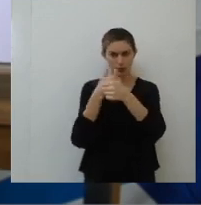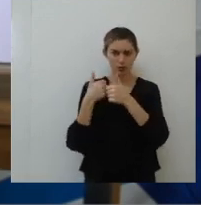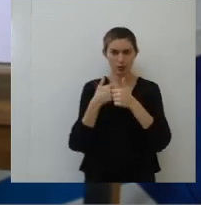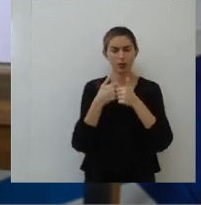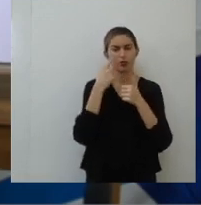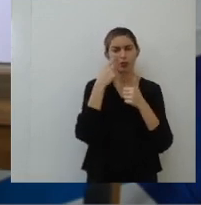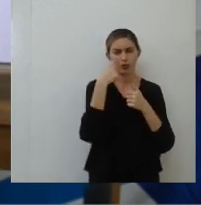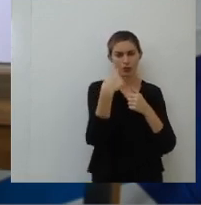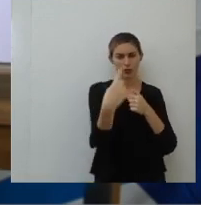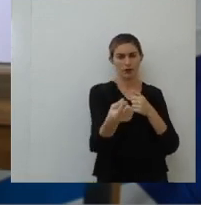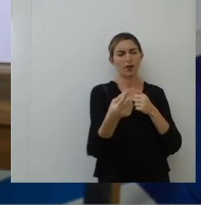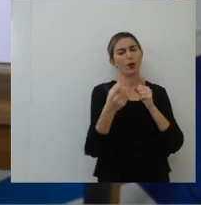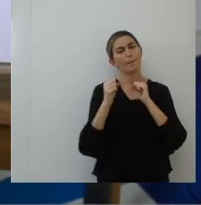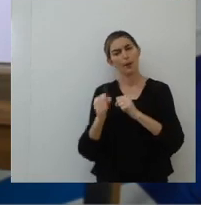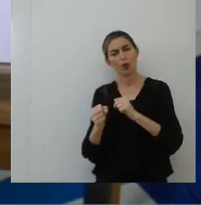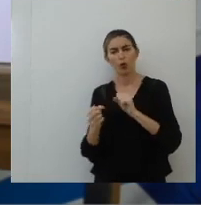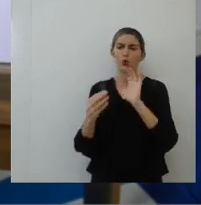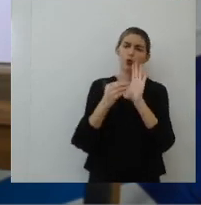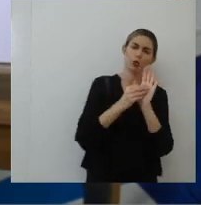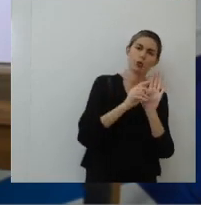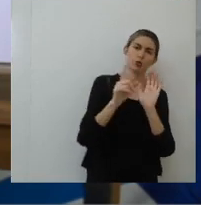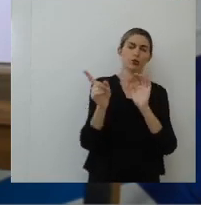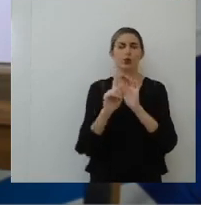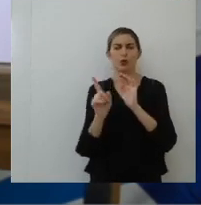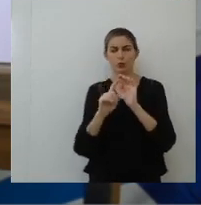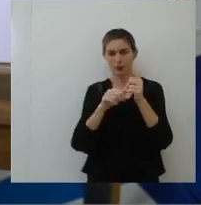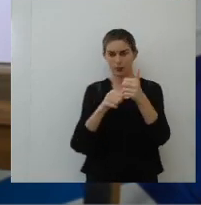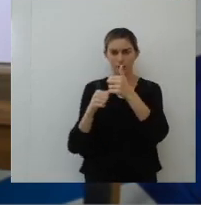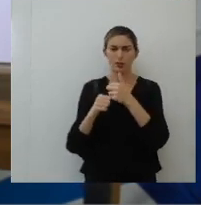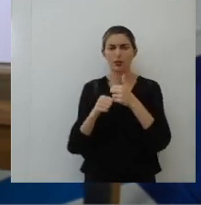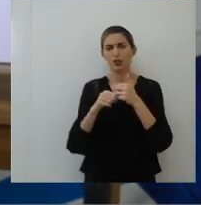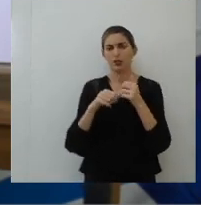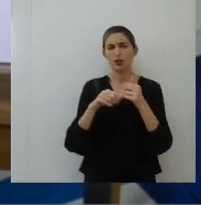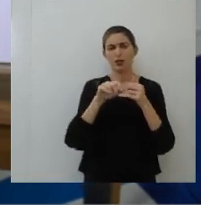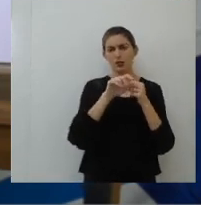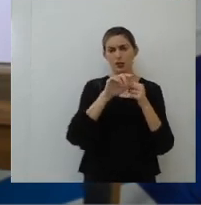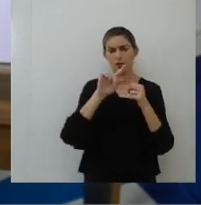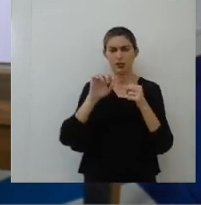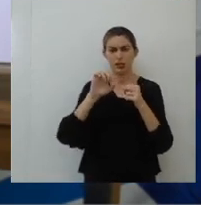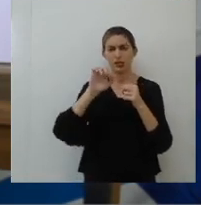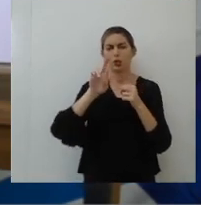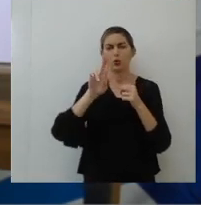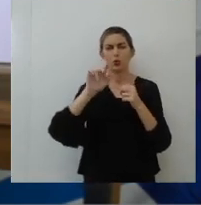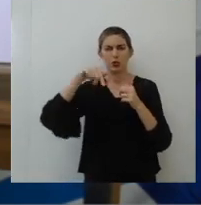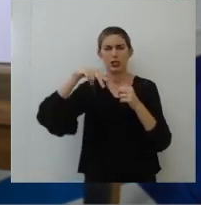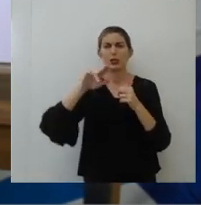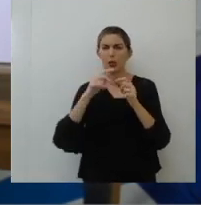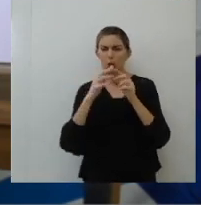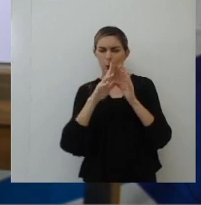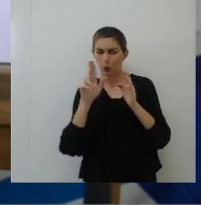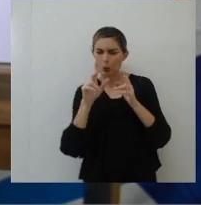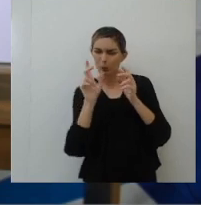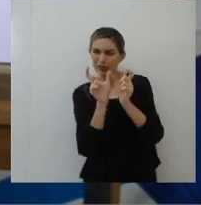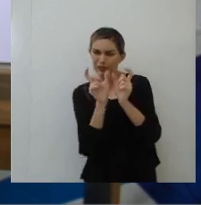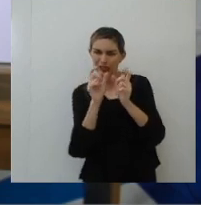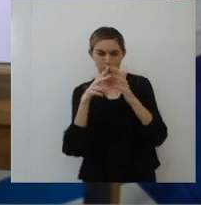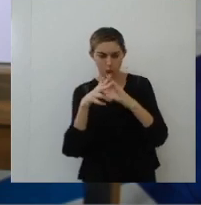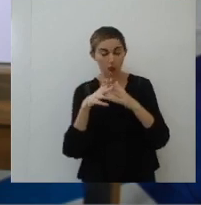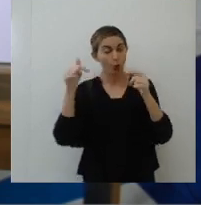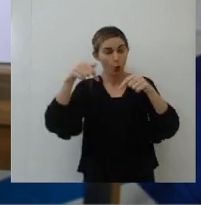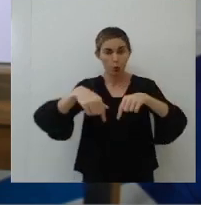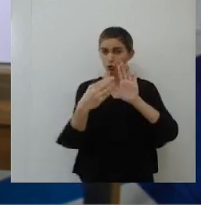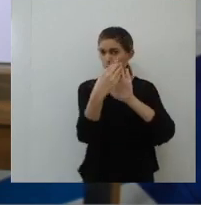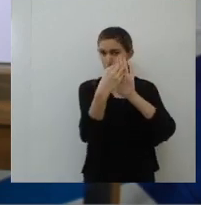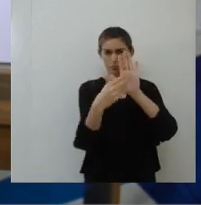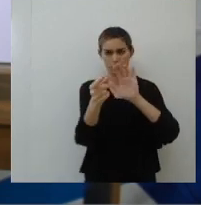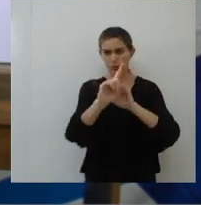A gente vai ver quando pode e quando não pode colocar. Beleza? Principalmente a zeugma. A gente vai falar sobre isso. Nomezinhos complicados, né? Mas eu não trouxe hoje até por causa